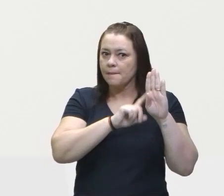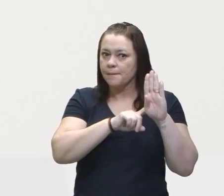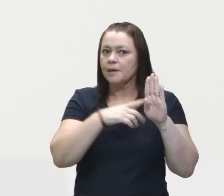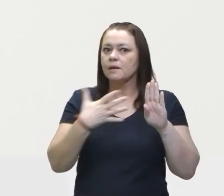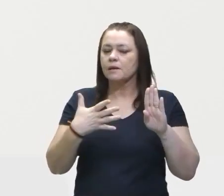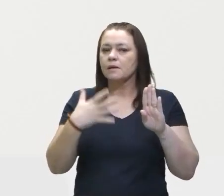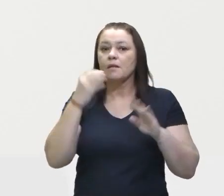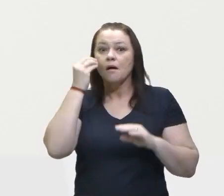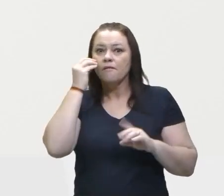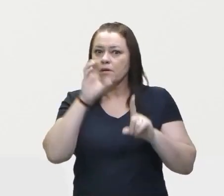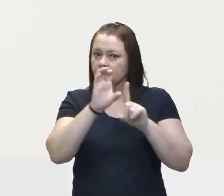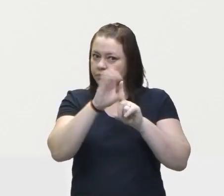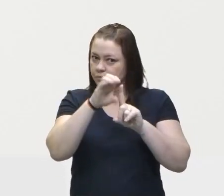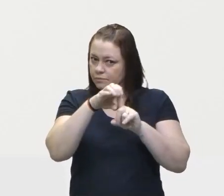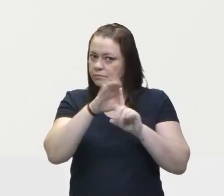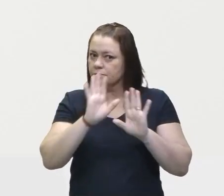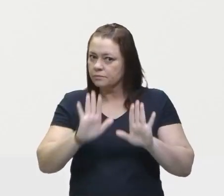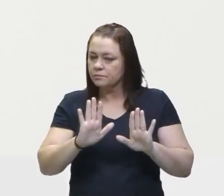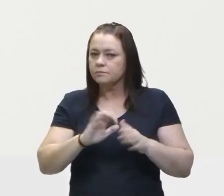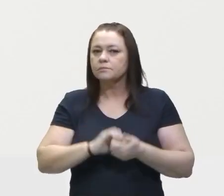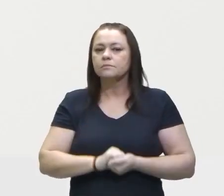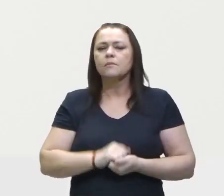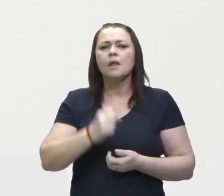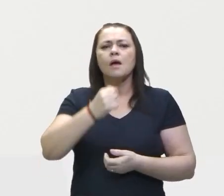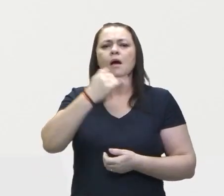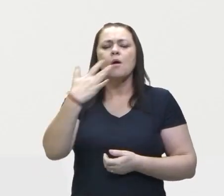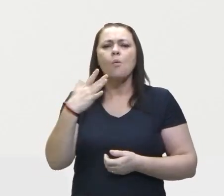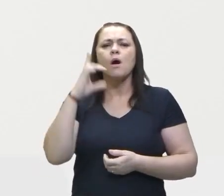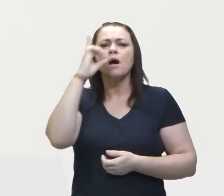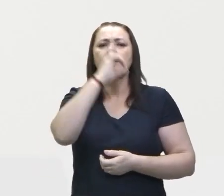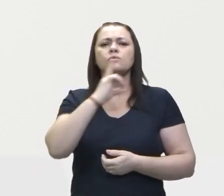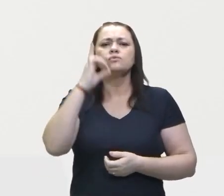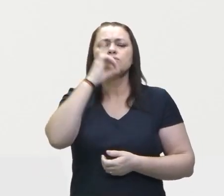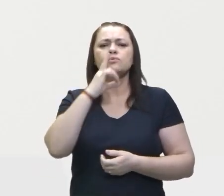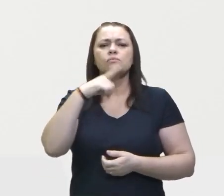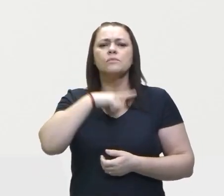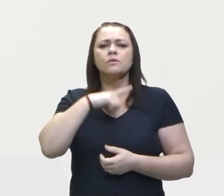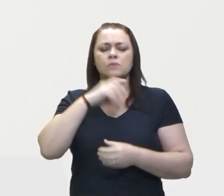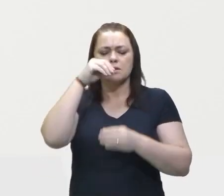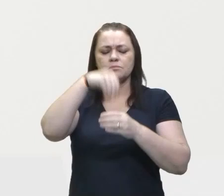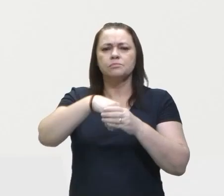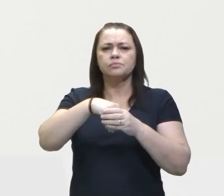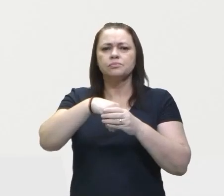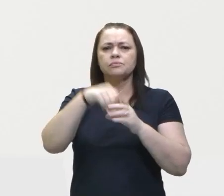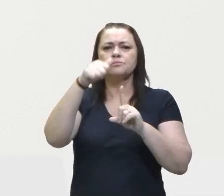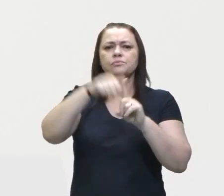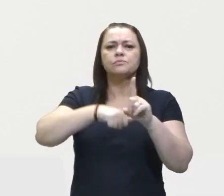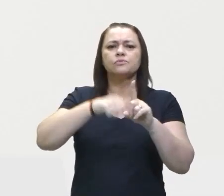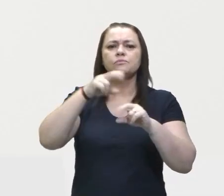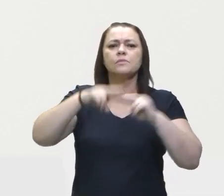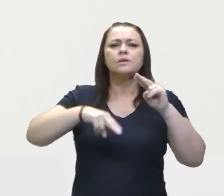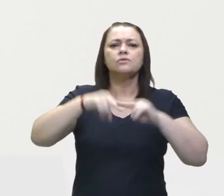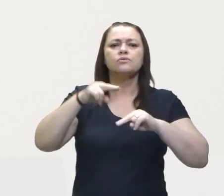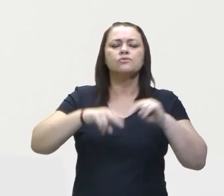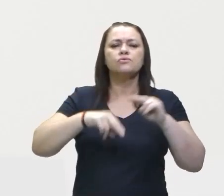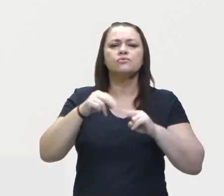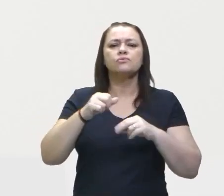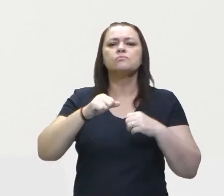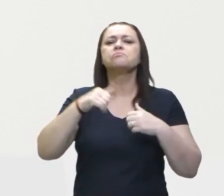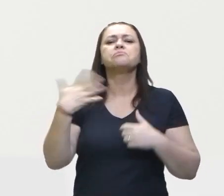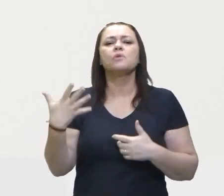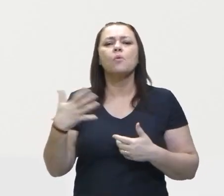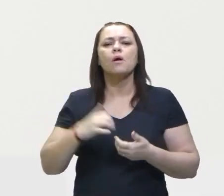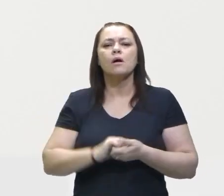olho no calendário. Quantos domingos tem este mês? Cadê? Quantos domingos? Vamos contar os